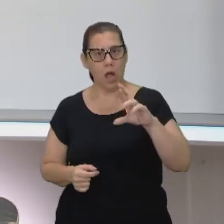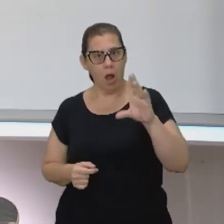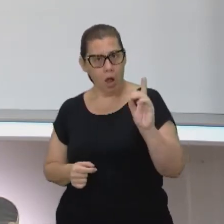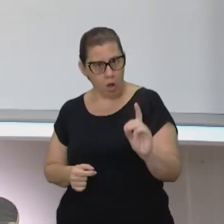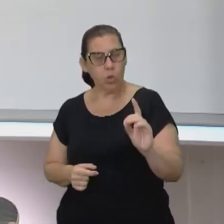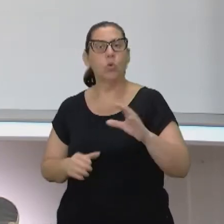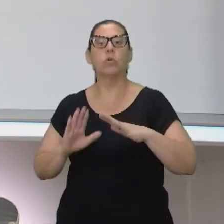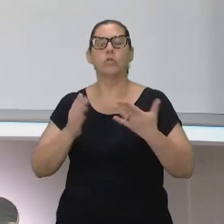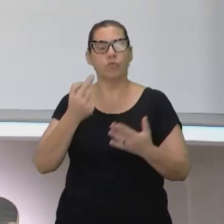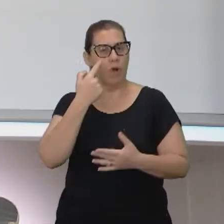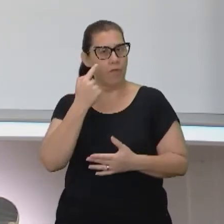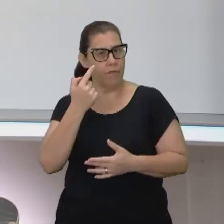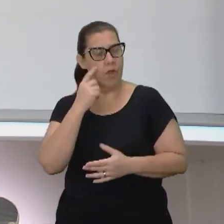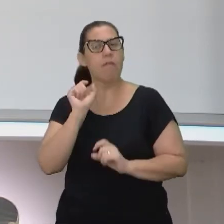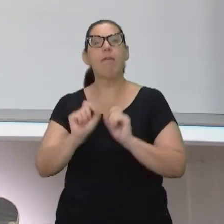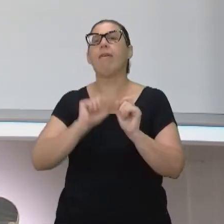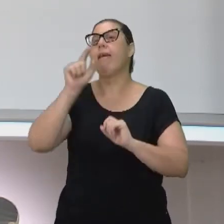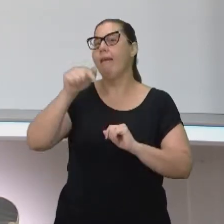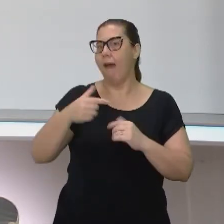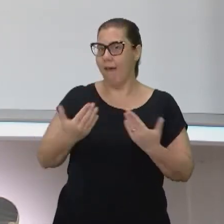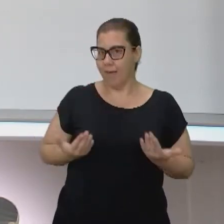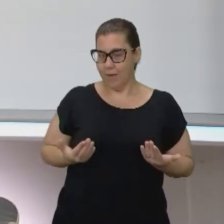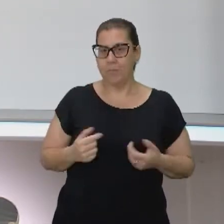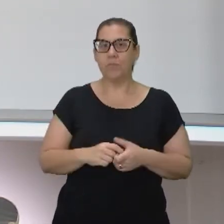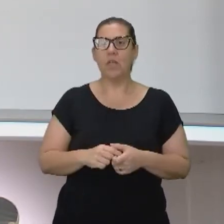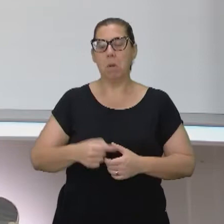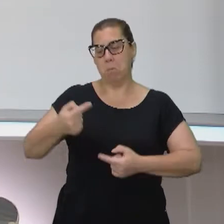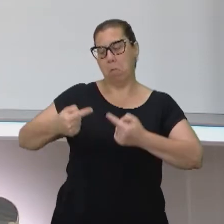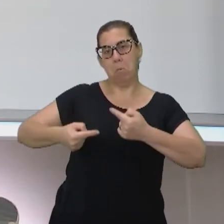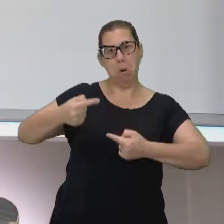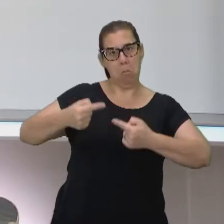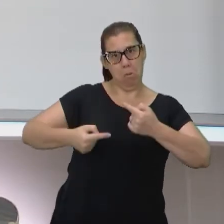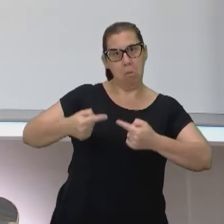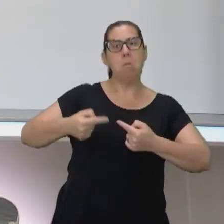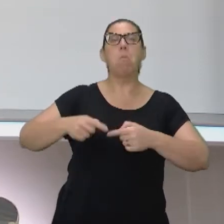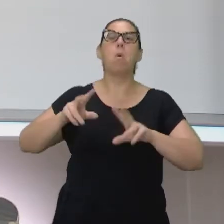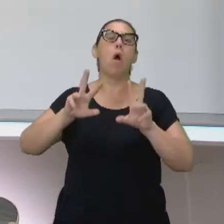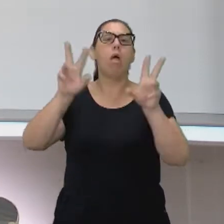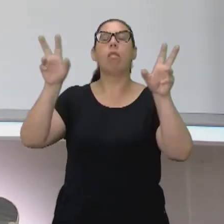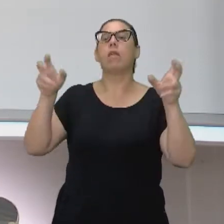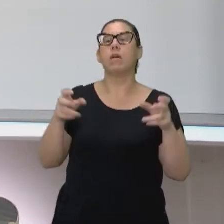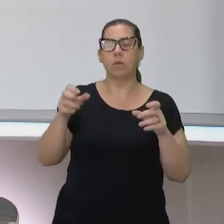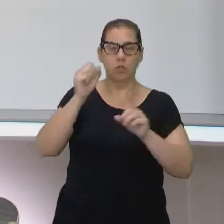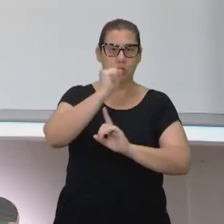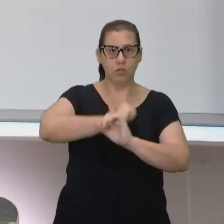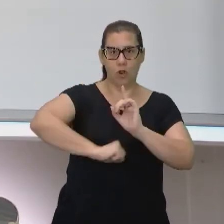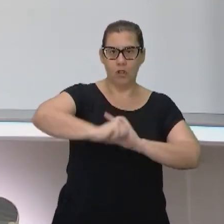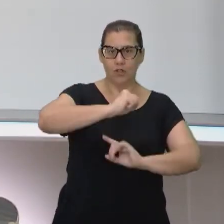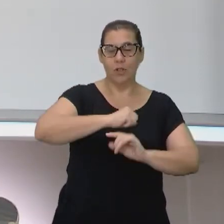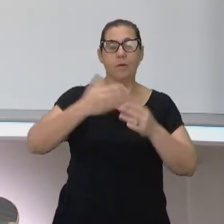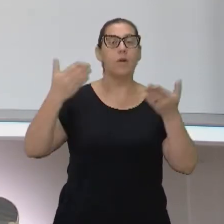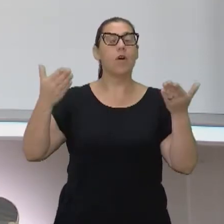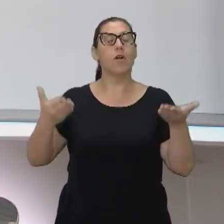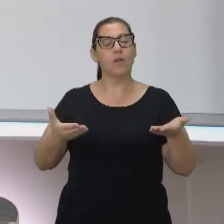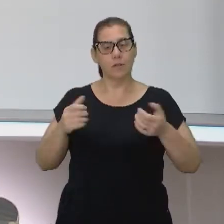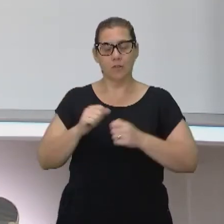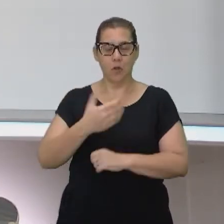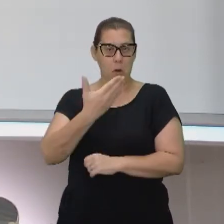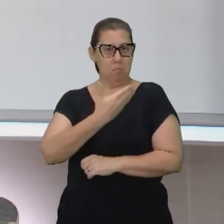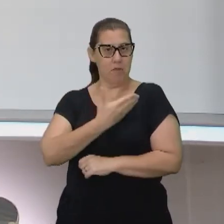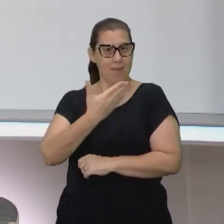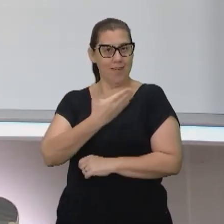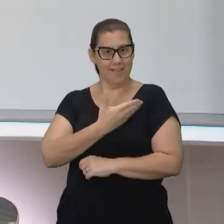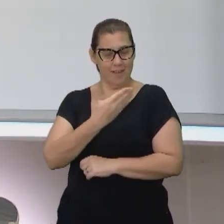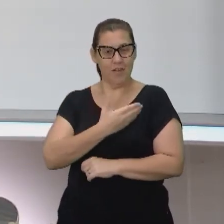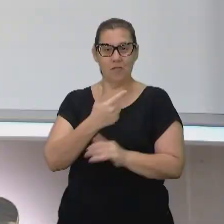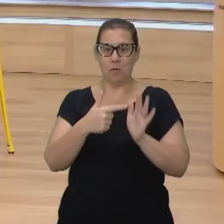gente já vai ver logo logo quem é ele, e para discutir isso à luz das teorias de sociologia, né. Hoje eu estou aqui com o meu amigo, né,